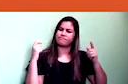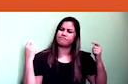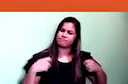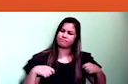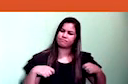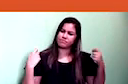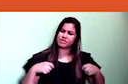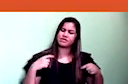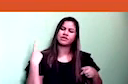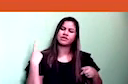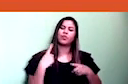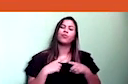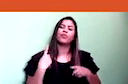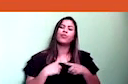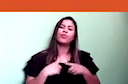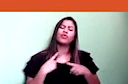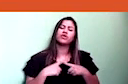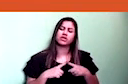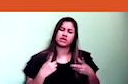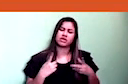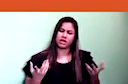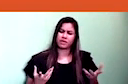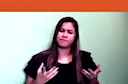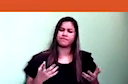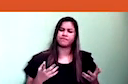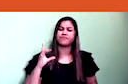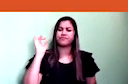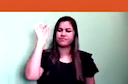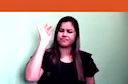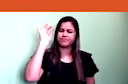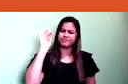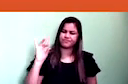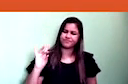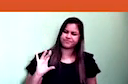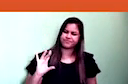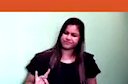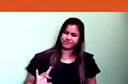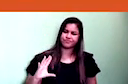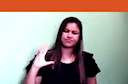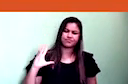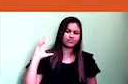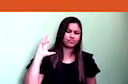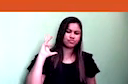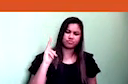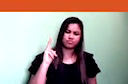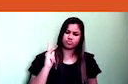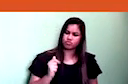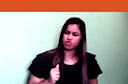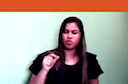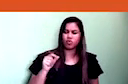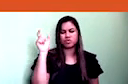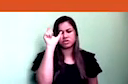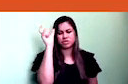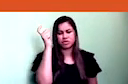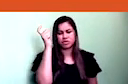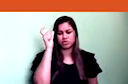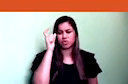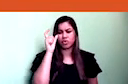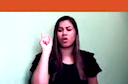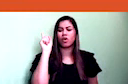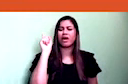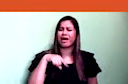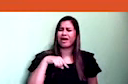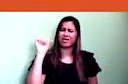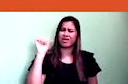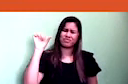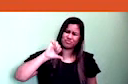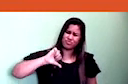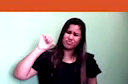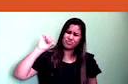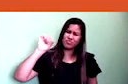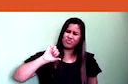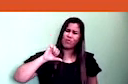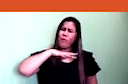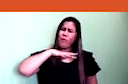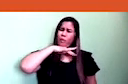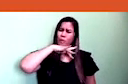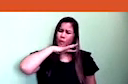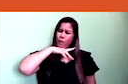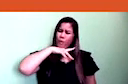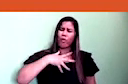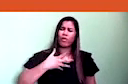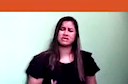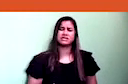contas, qualquer um desses daqui, todos os outros transtornos psiquiátricos, eles são horríveis, então vamos nos preocupar com